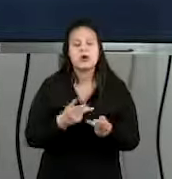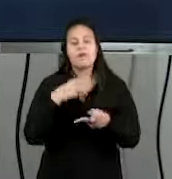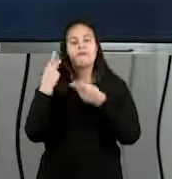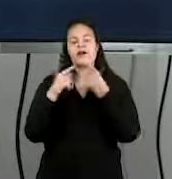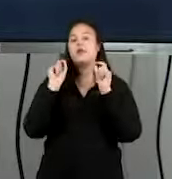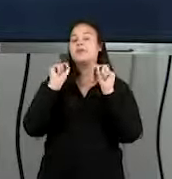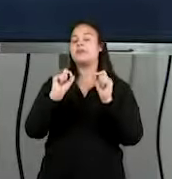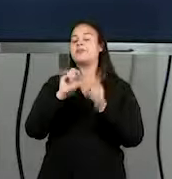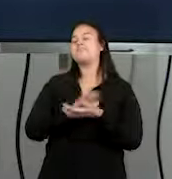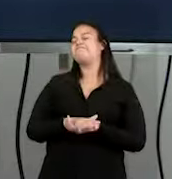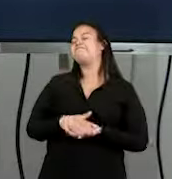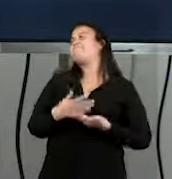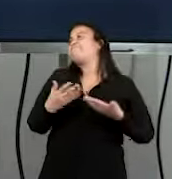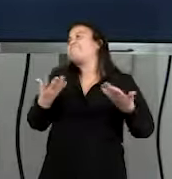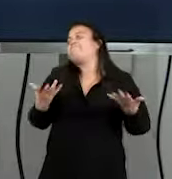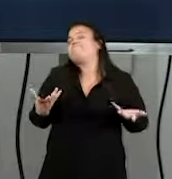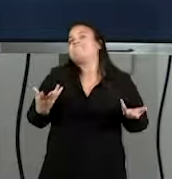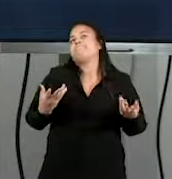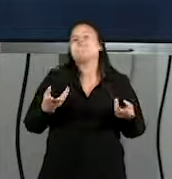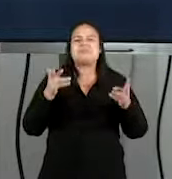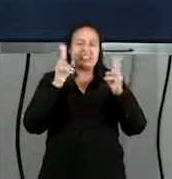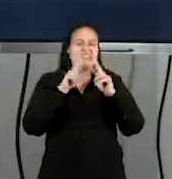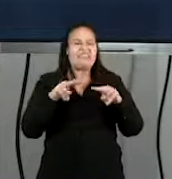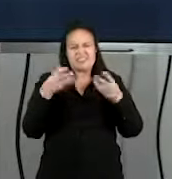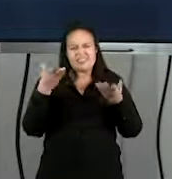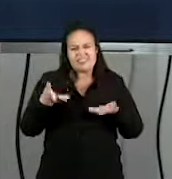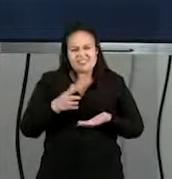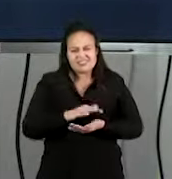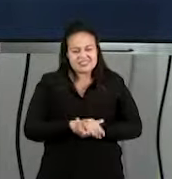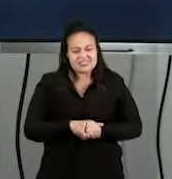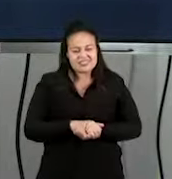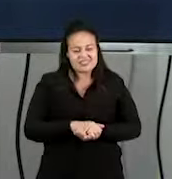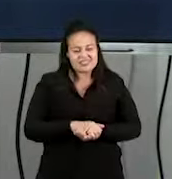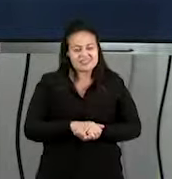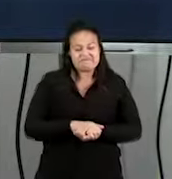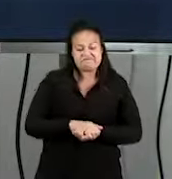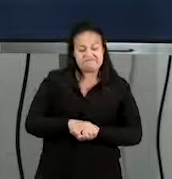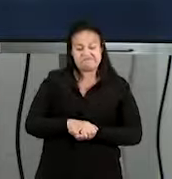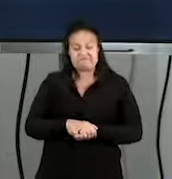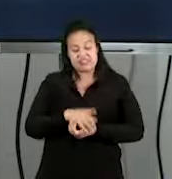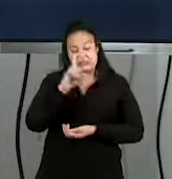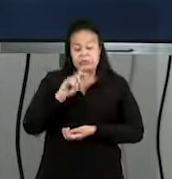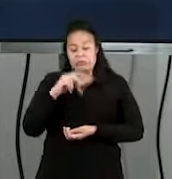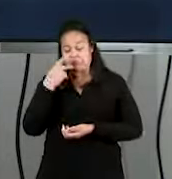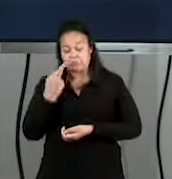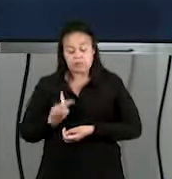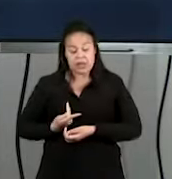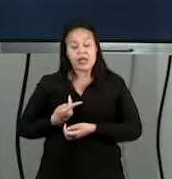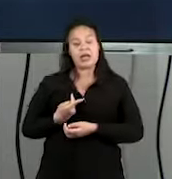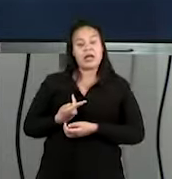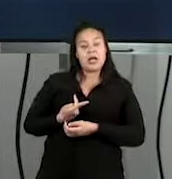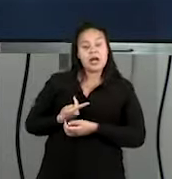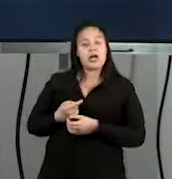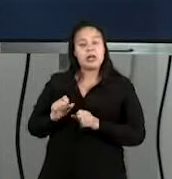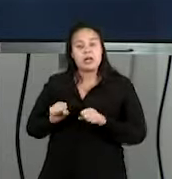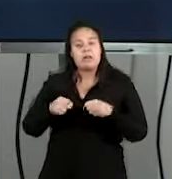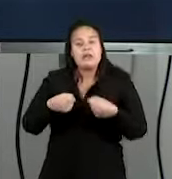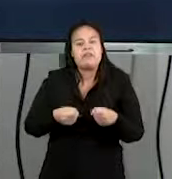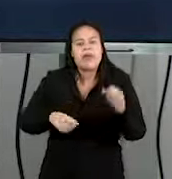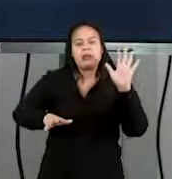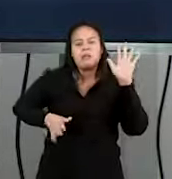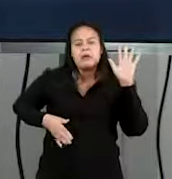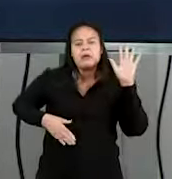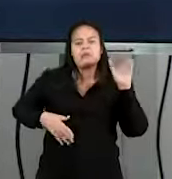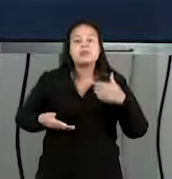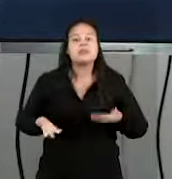assim: tá vendo aí, ó? Os direitos humanos entraram em defesa do bandido.